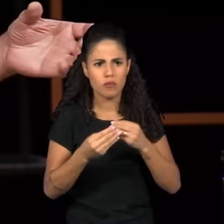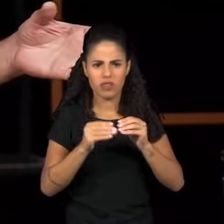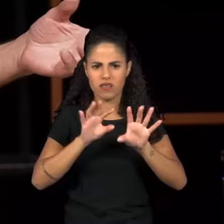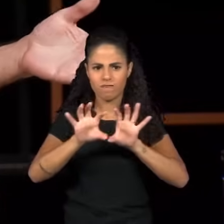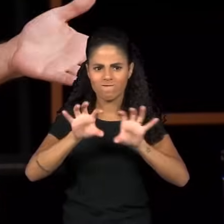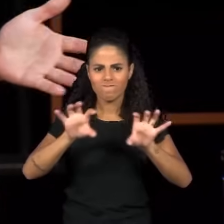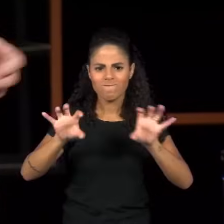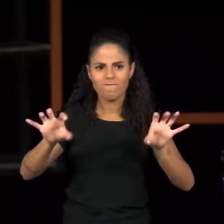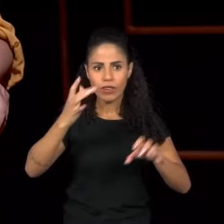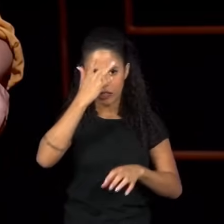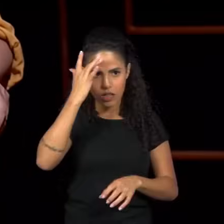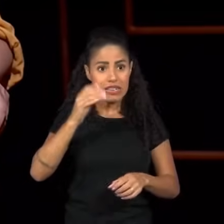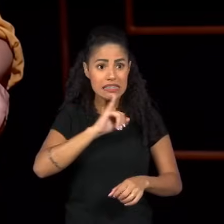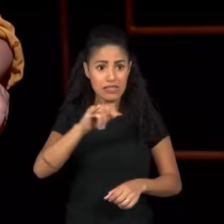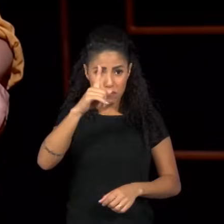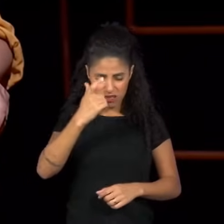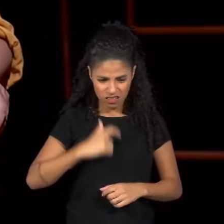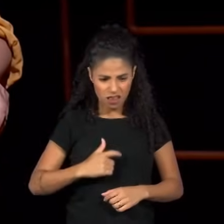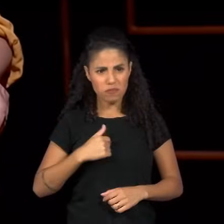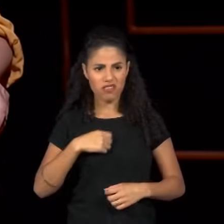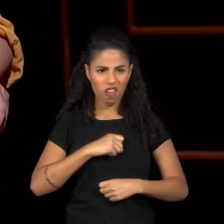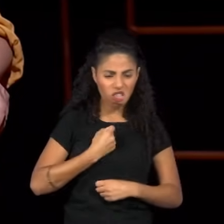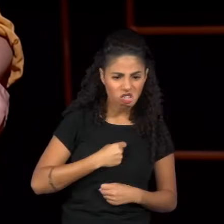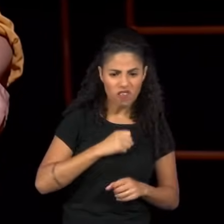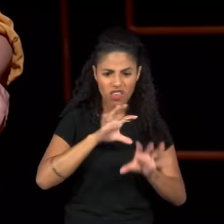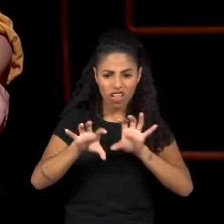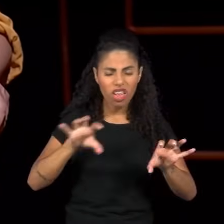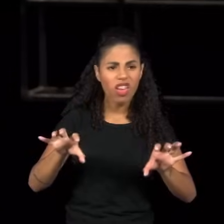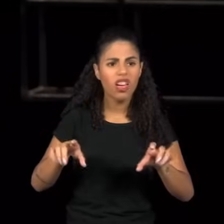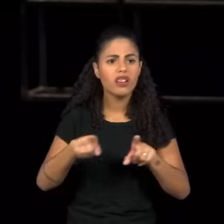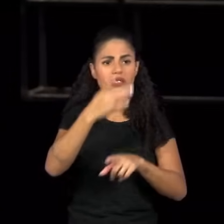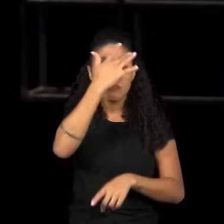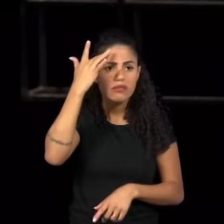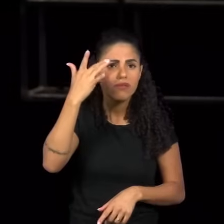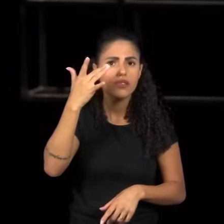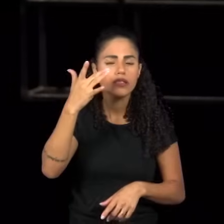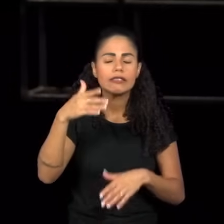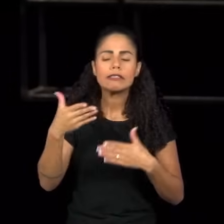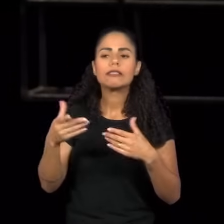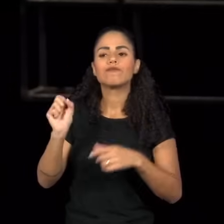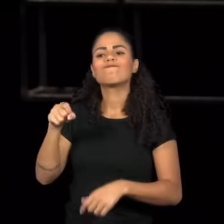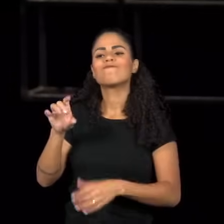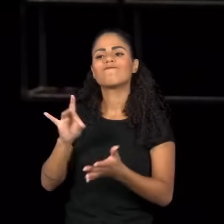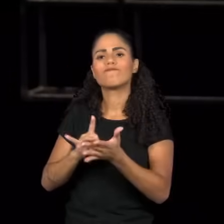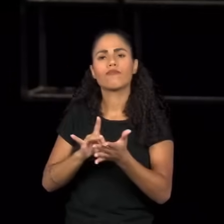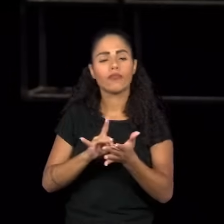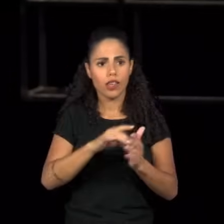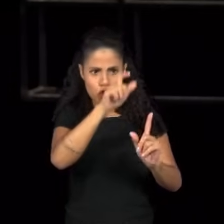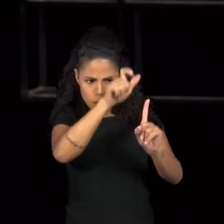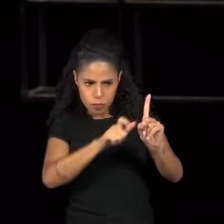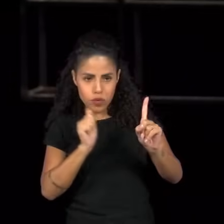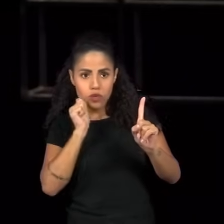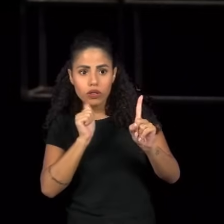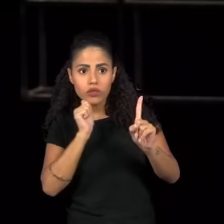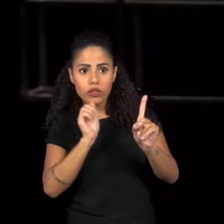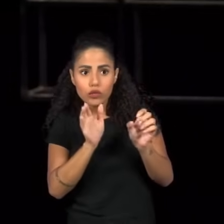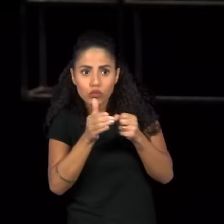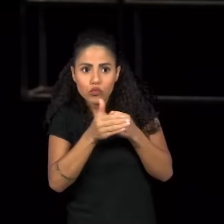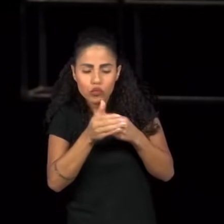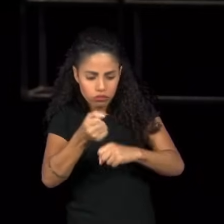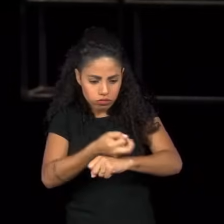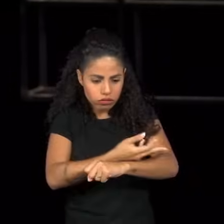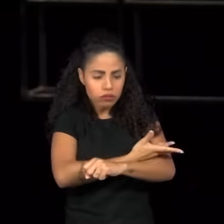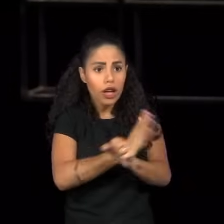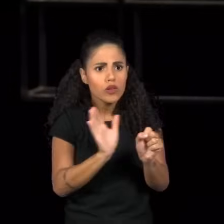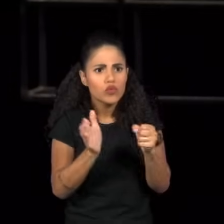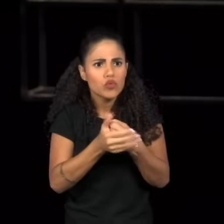o seu redor, contamina, né? Contamina, pois é, pois é. E uma personagem que esconde os sentimentos, né? Da